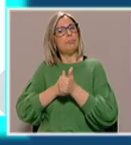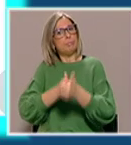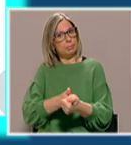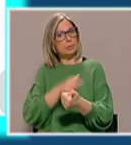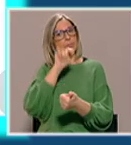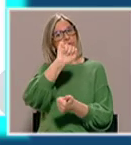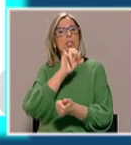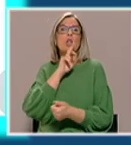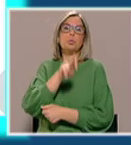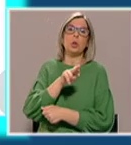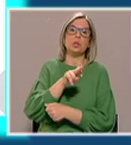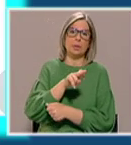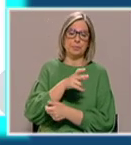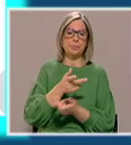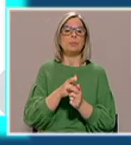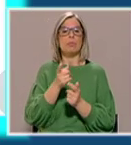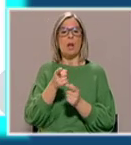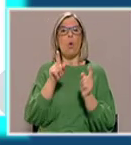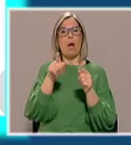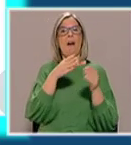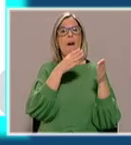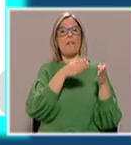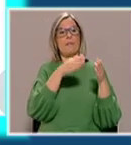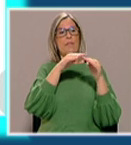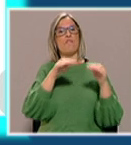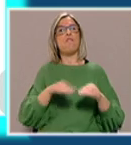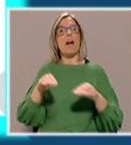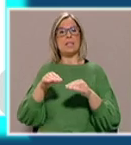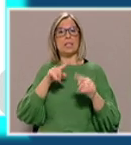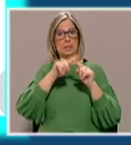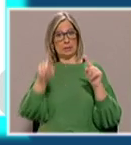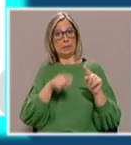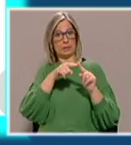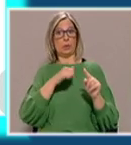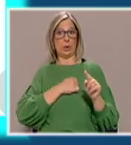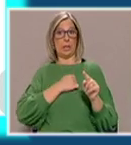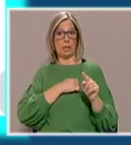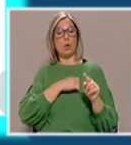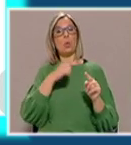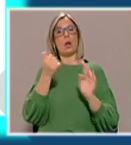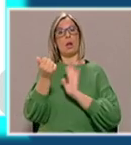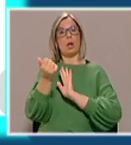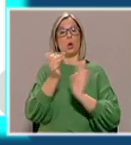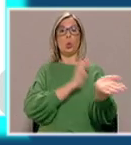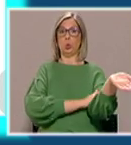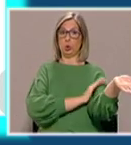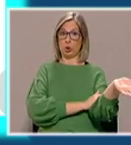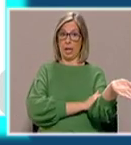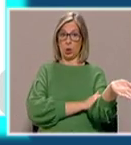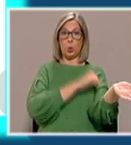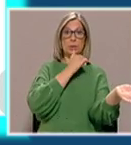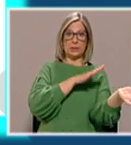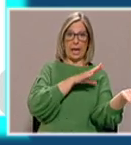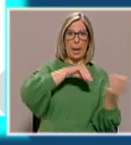atenção à explicação. Portanto, durante as fases do ciclo cardíaco, o sangue do ventrículo esquerdo mistura-se com o sangue